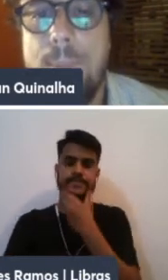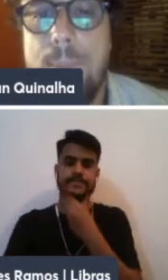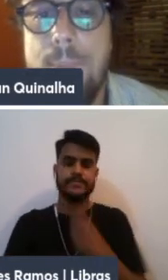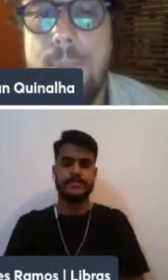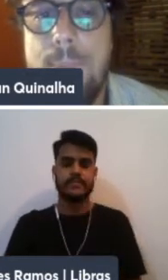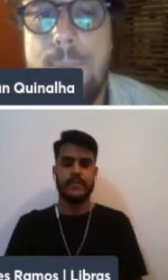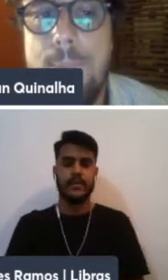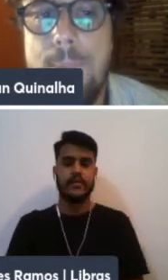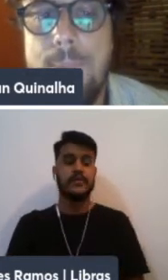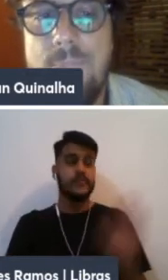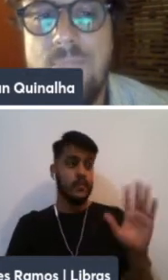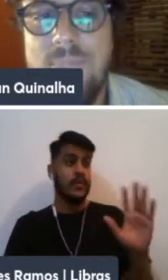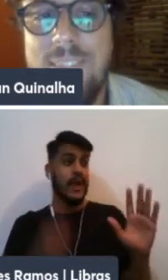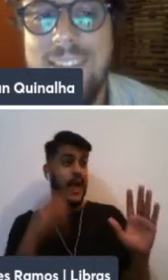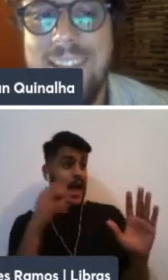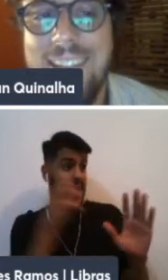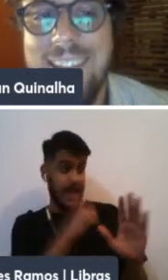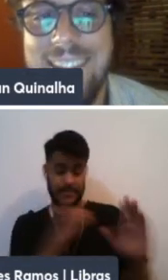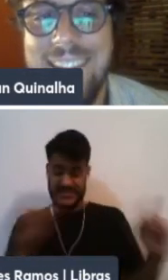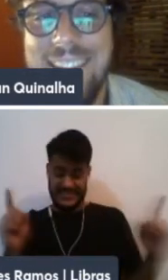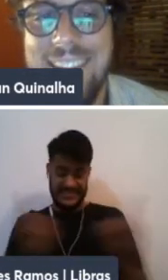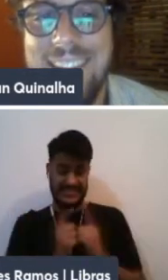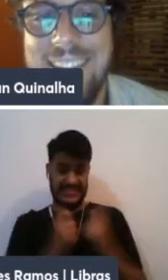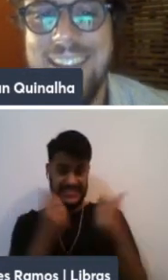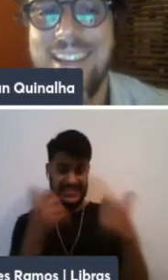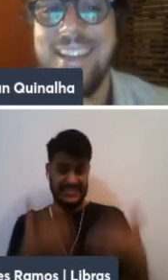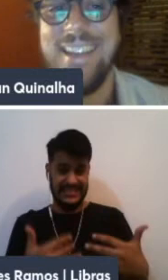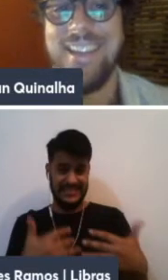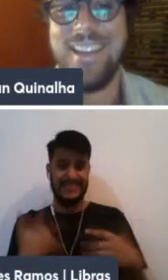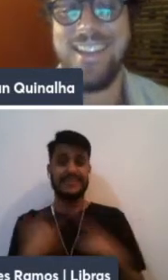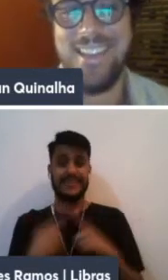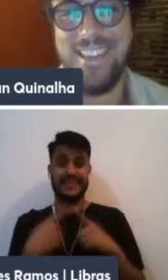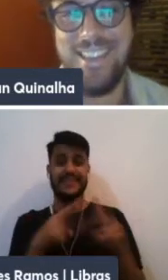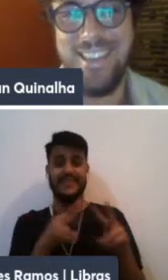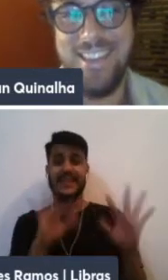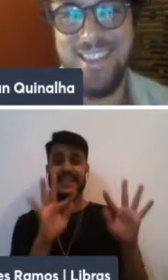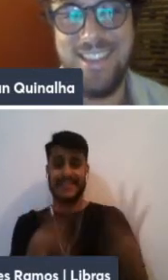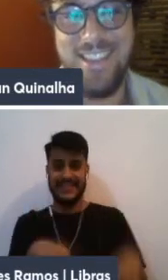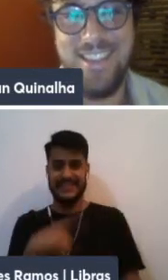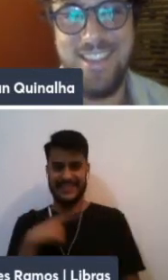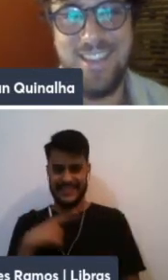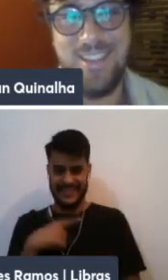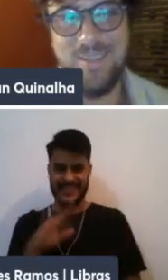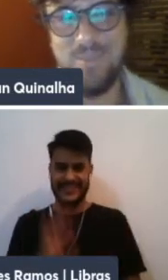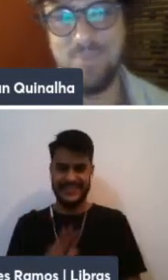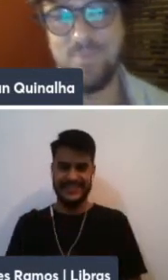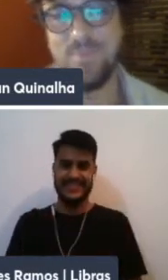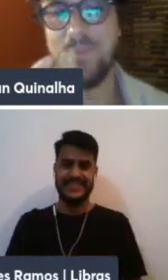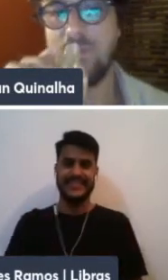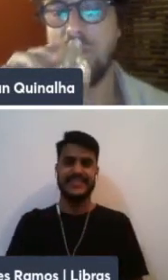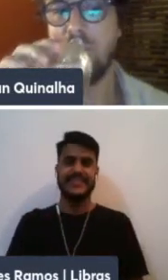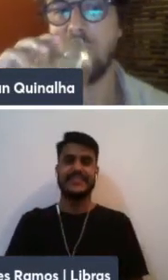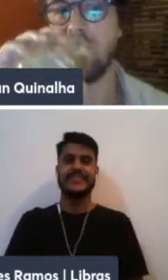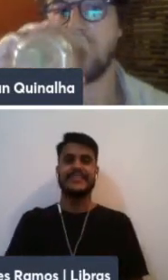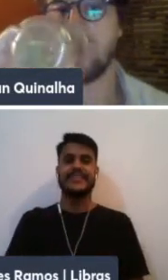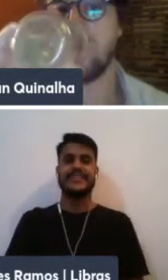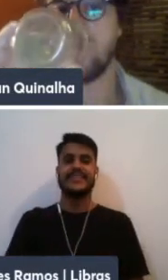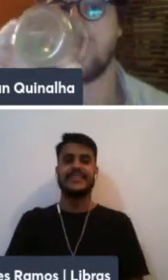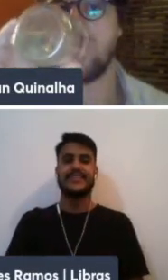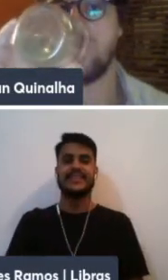Então, eu vou falar logo antes que... Ok. Então, muito bem.